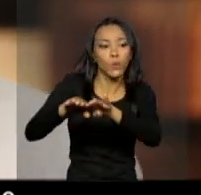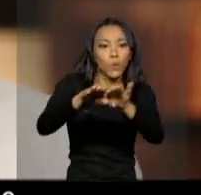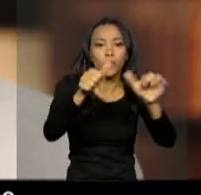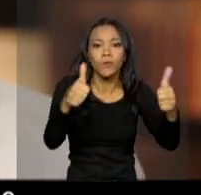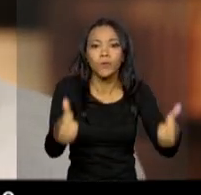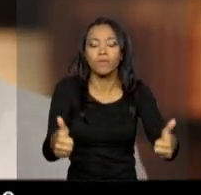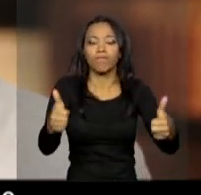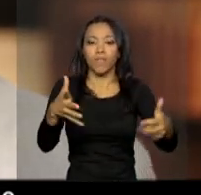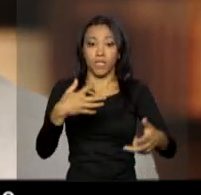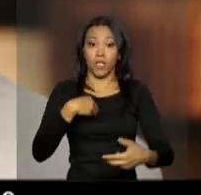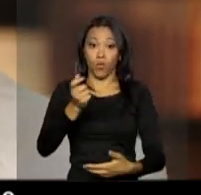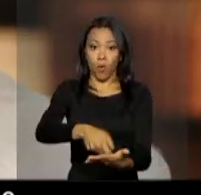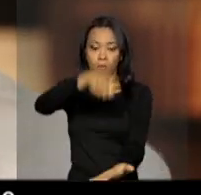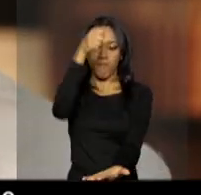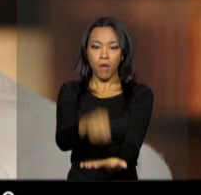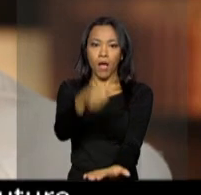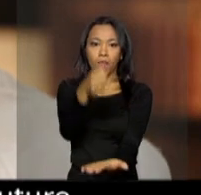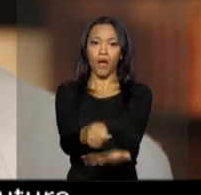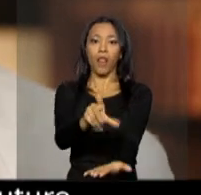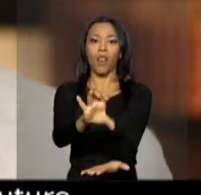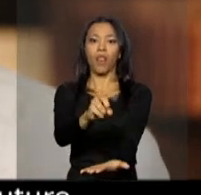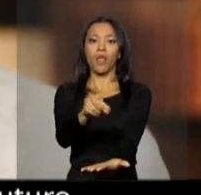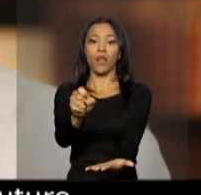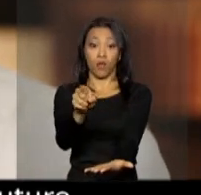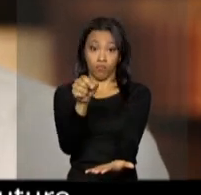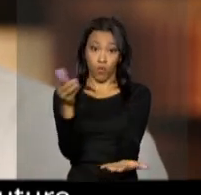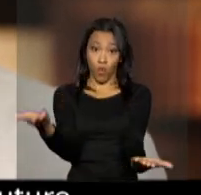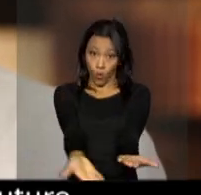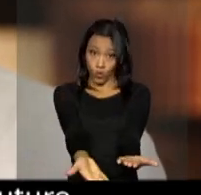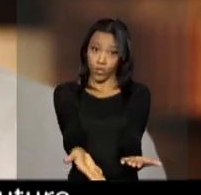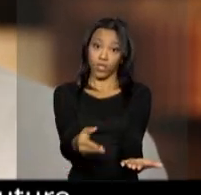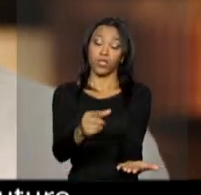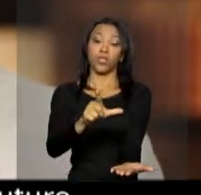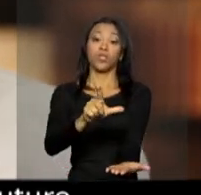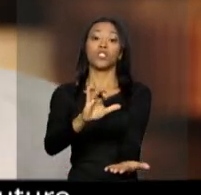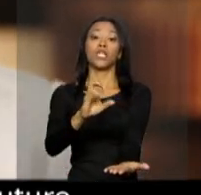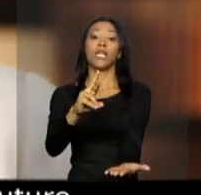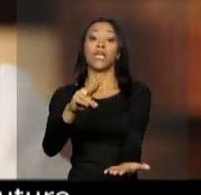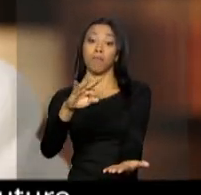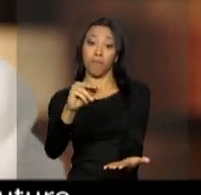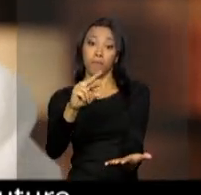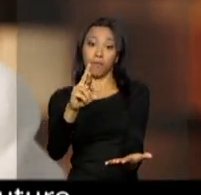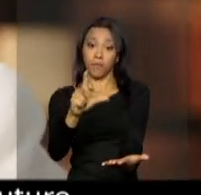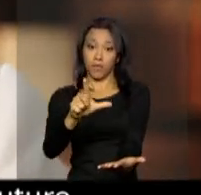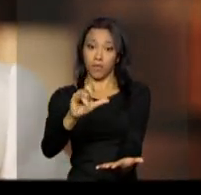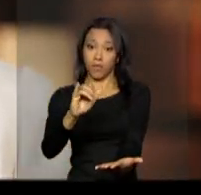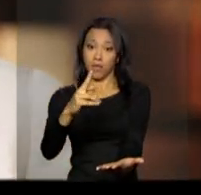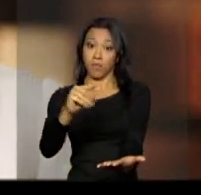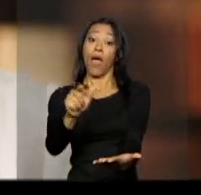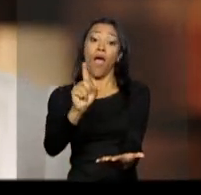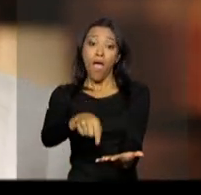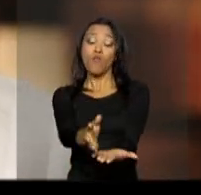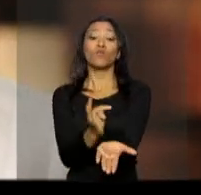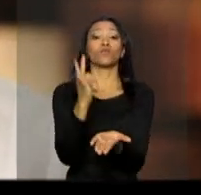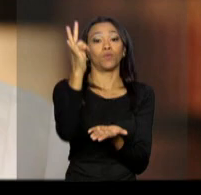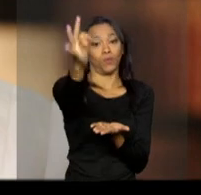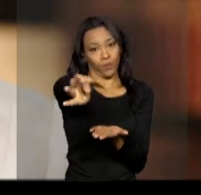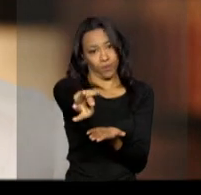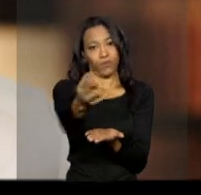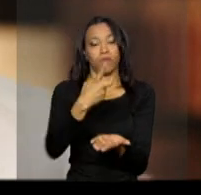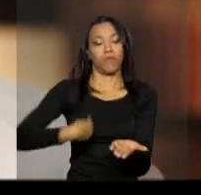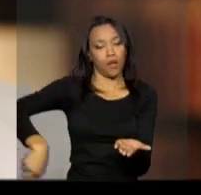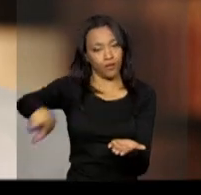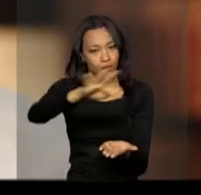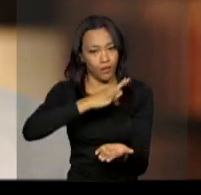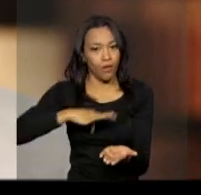do martelo do leilão de Libra hoje foi também a batida na porta de um grande futuro que se abre para nós,